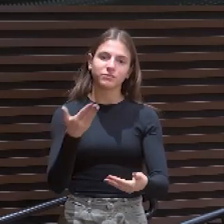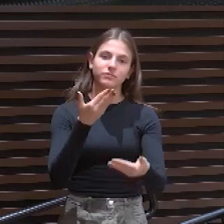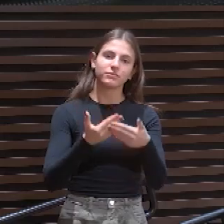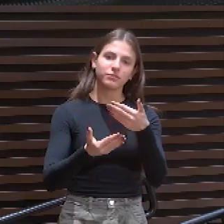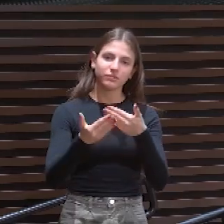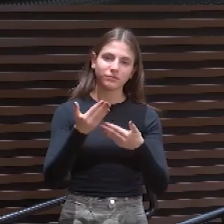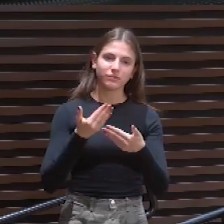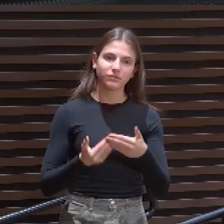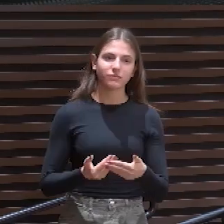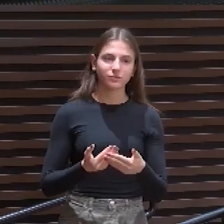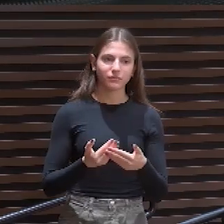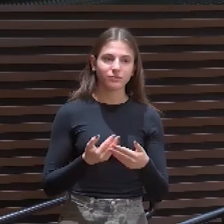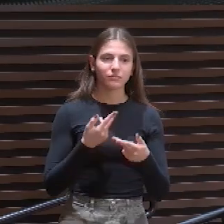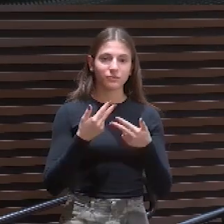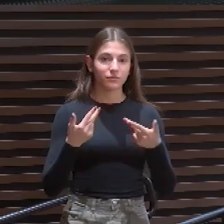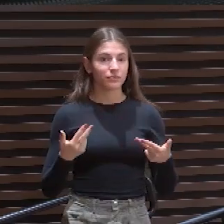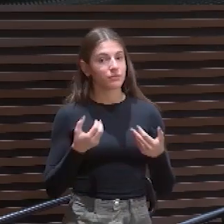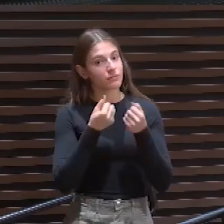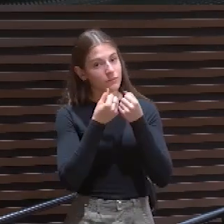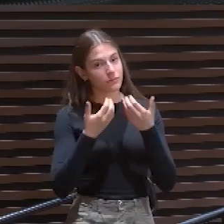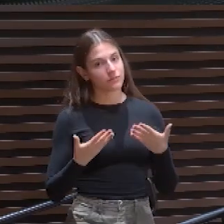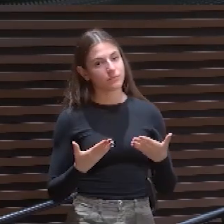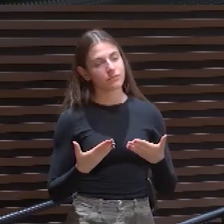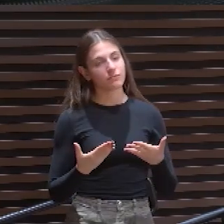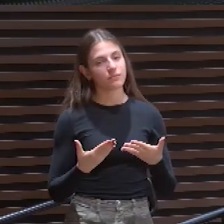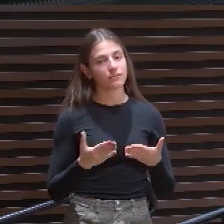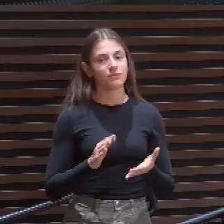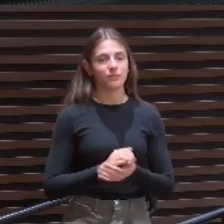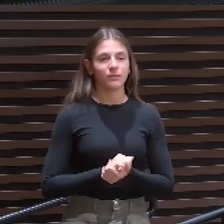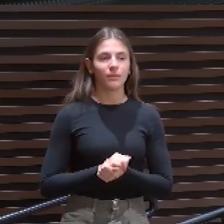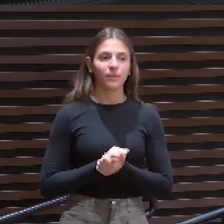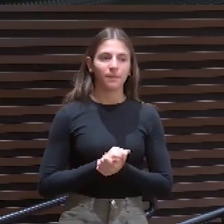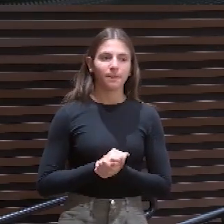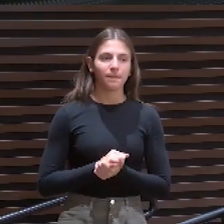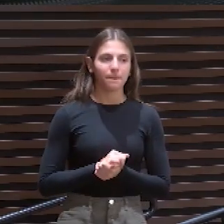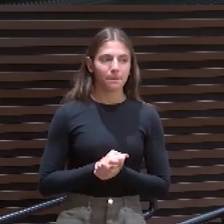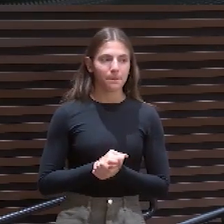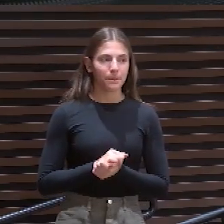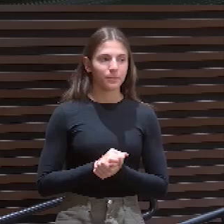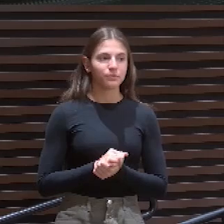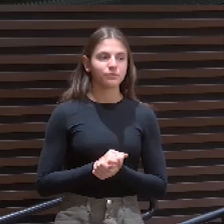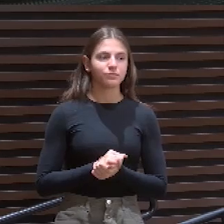de bendizer. Queridos, aqui ainda